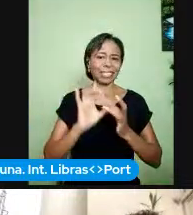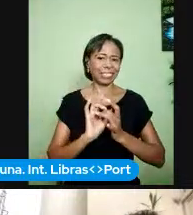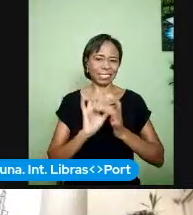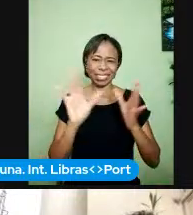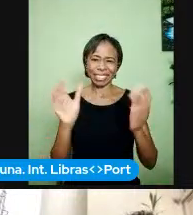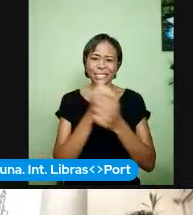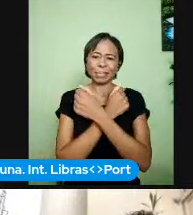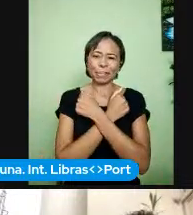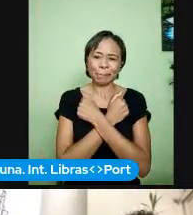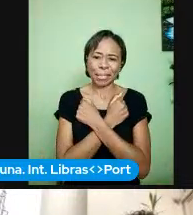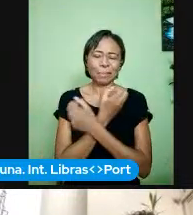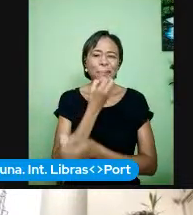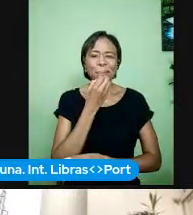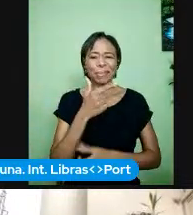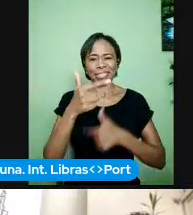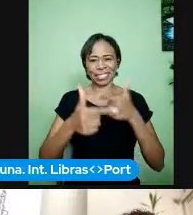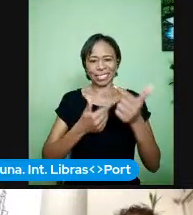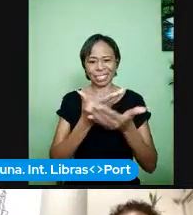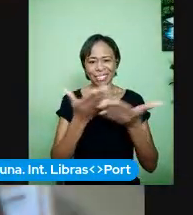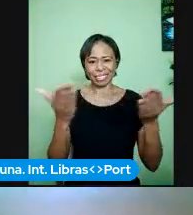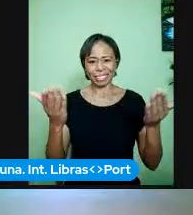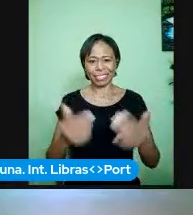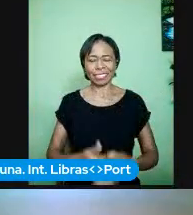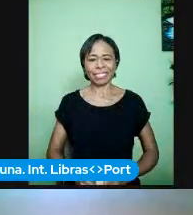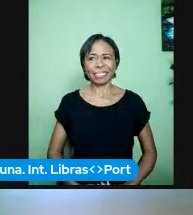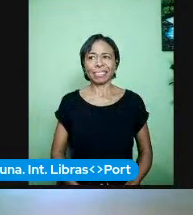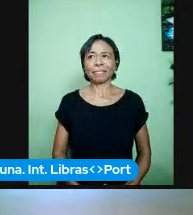e bom trabalho a todos.